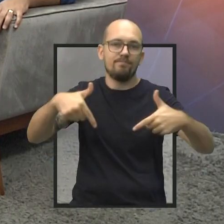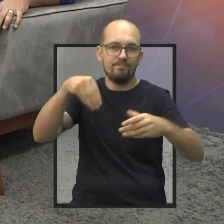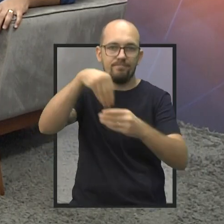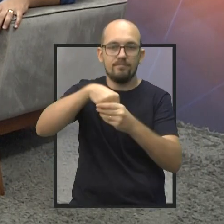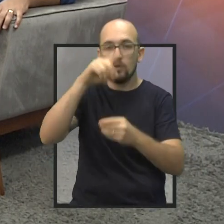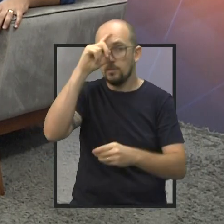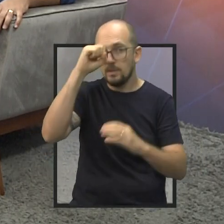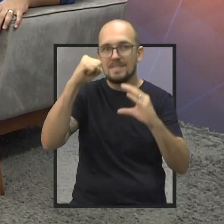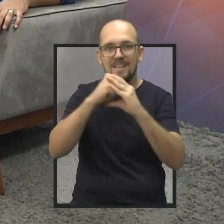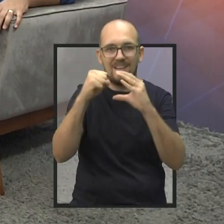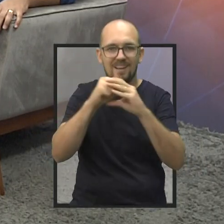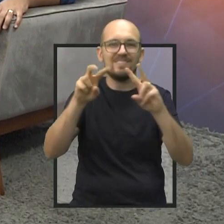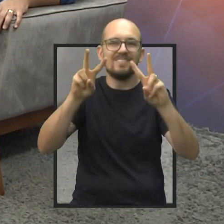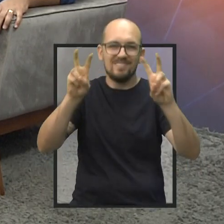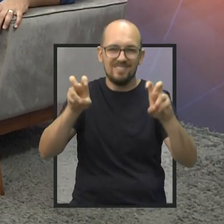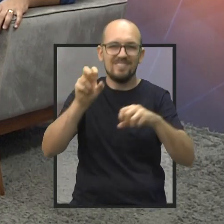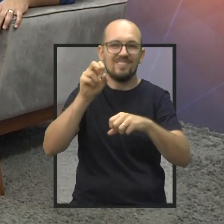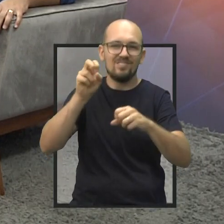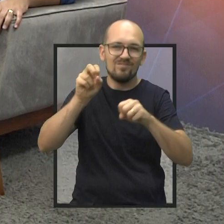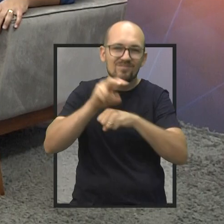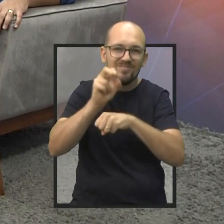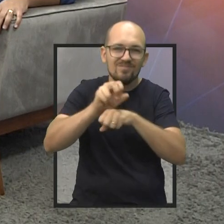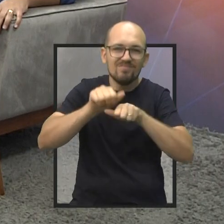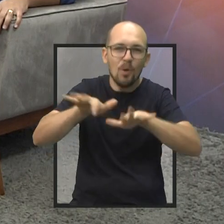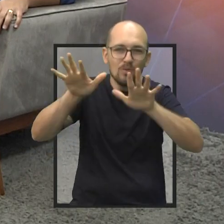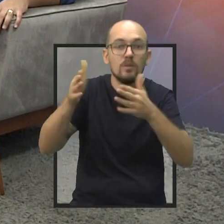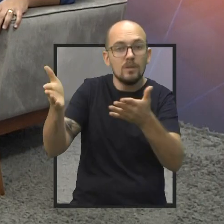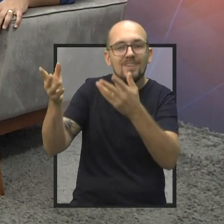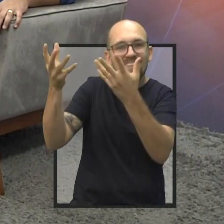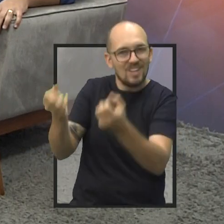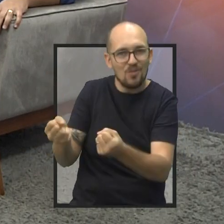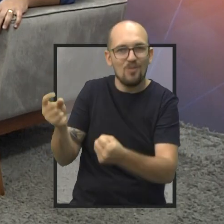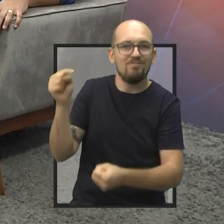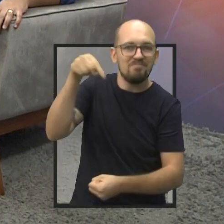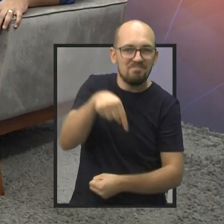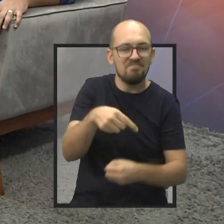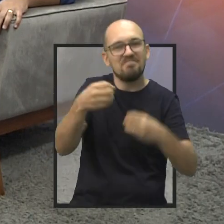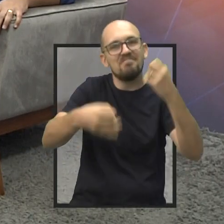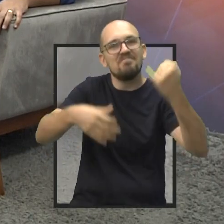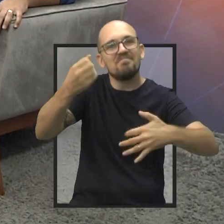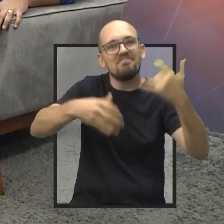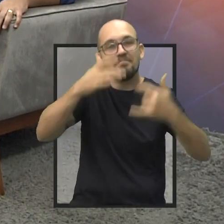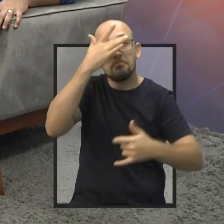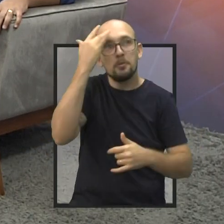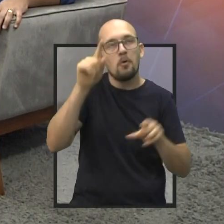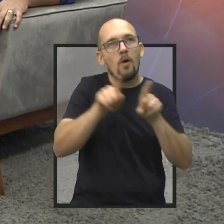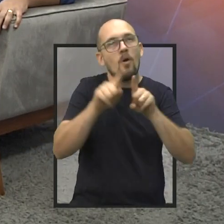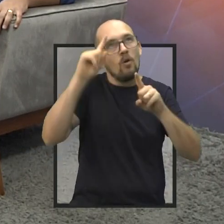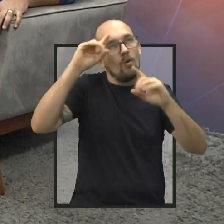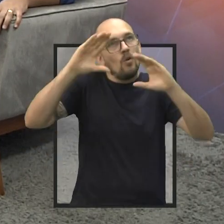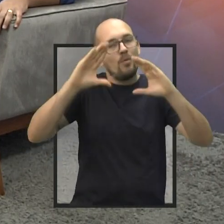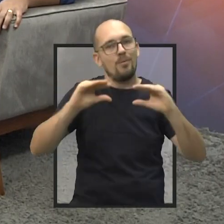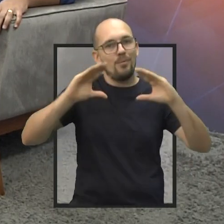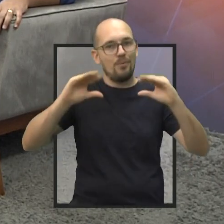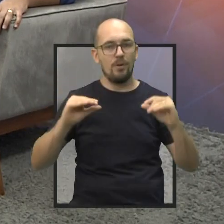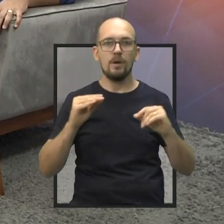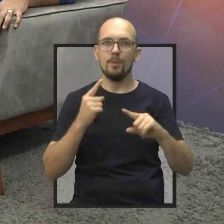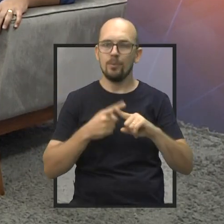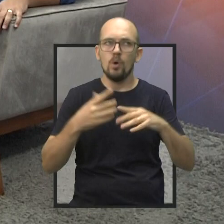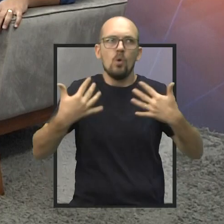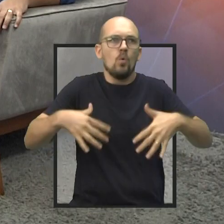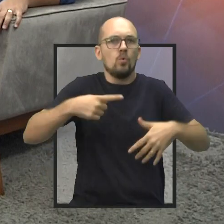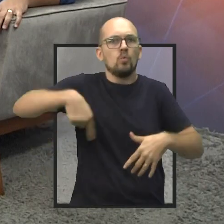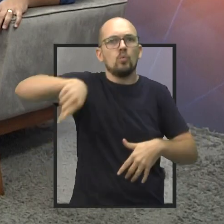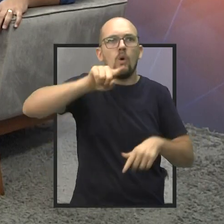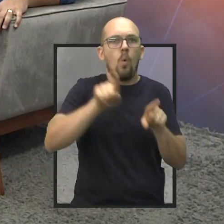gentilmente aceitou nosso convite para vir aqui na TV Câmara para esclarecer, então, e deixar as pessoas um pouco mais tranquilas, né, doutor? Porque está um